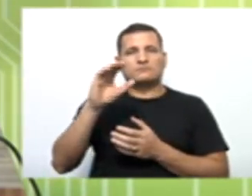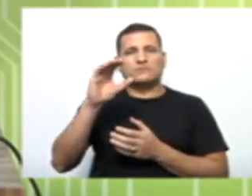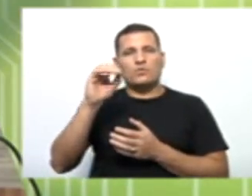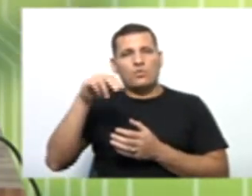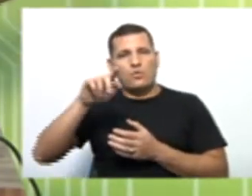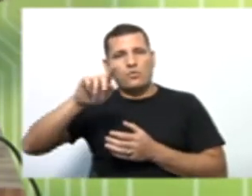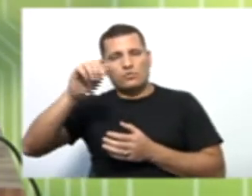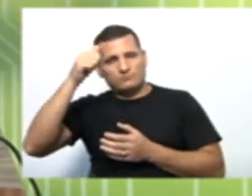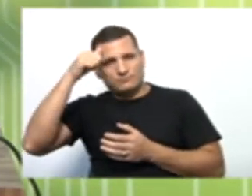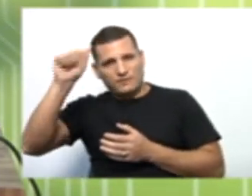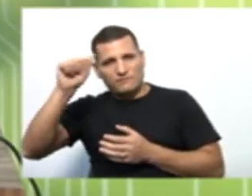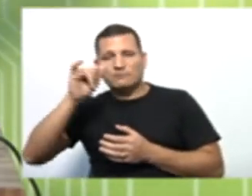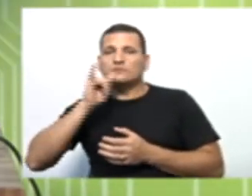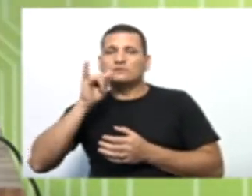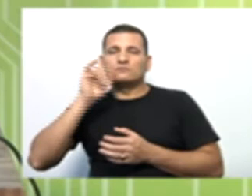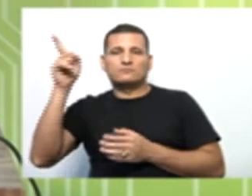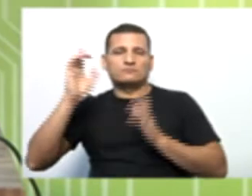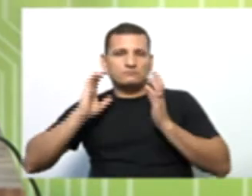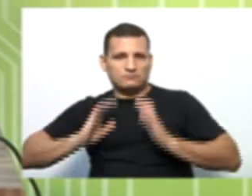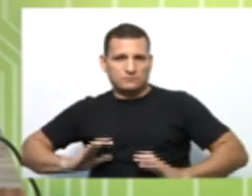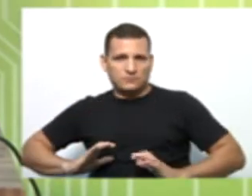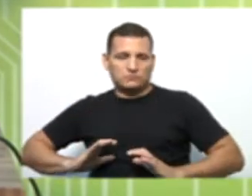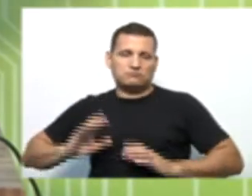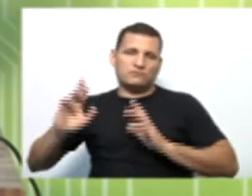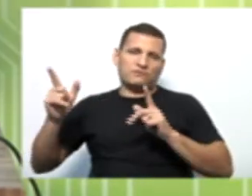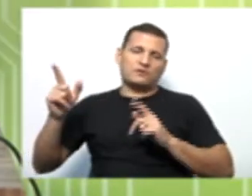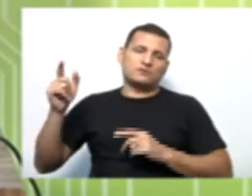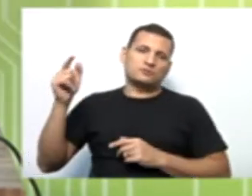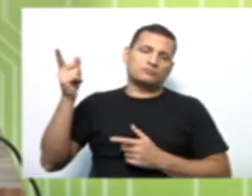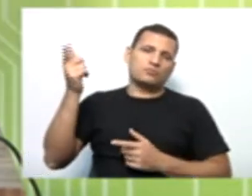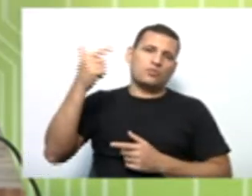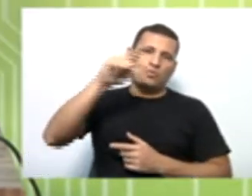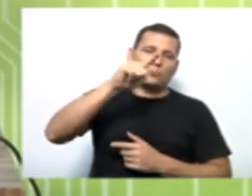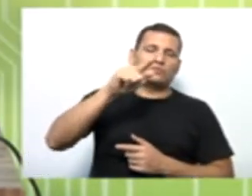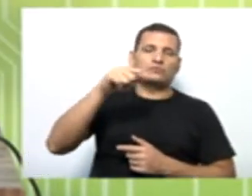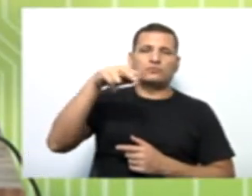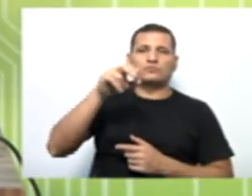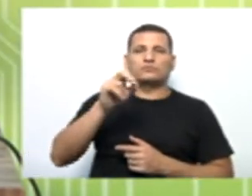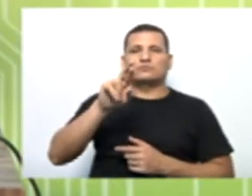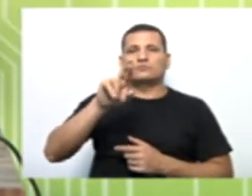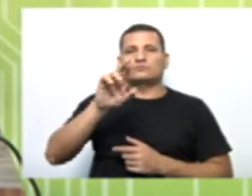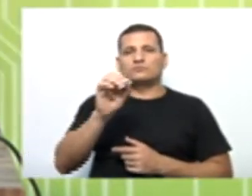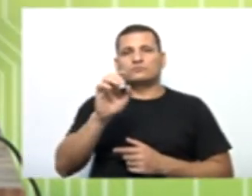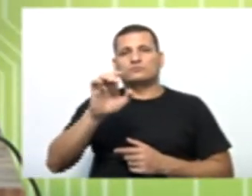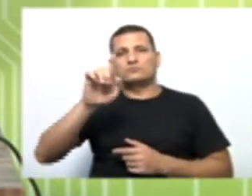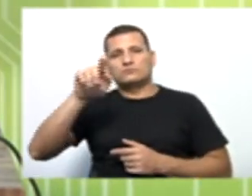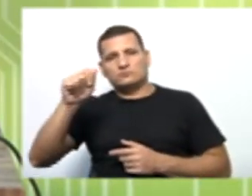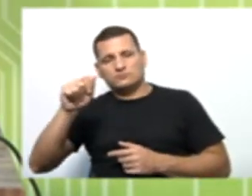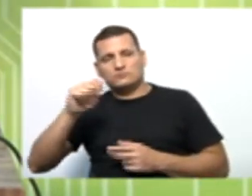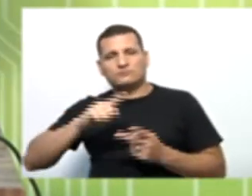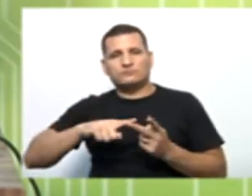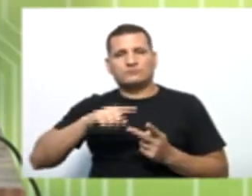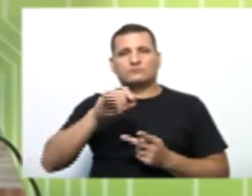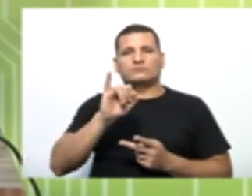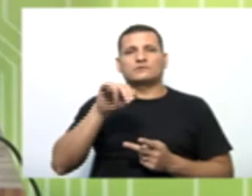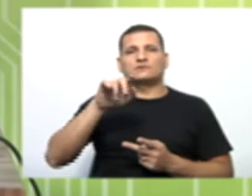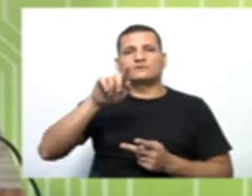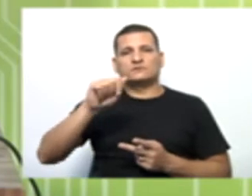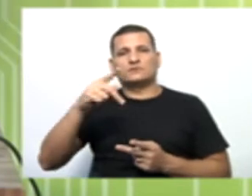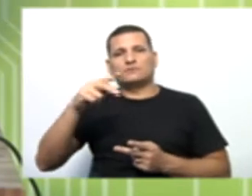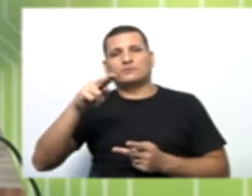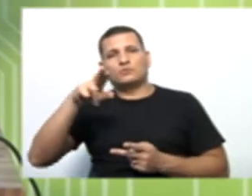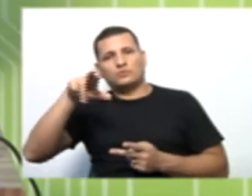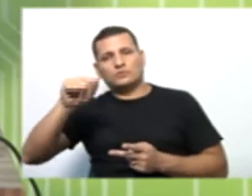exemplo, é diferente da forma como uma pessoa se comporta na Noruega, se comporta em Singapura ou se comporta no